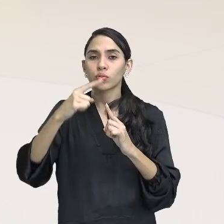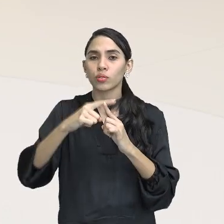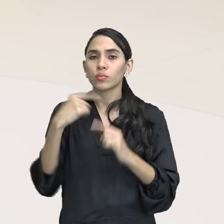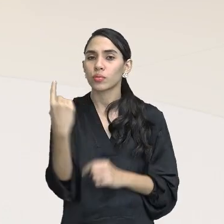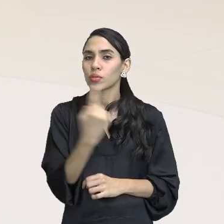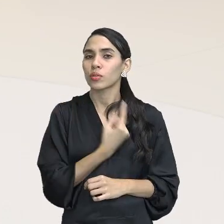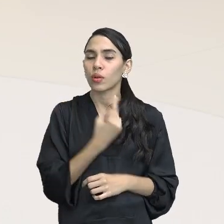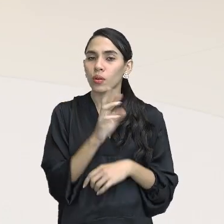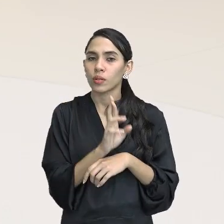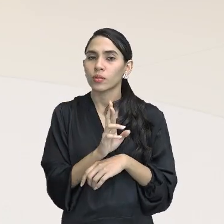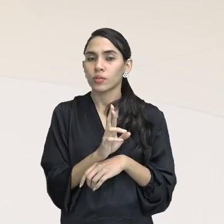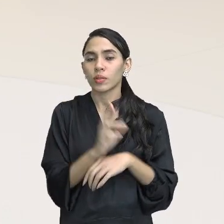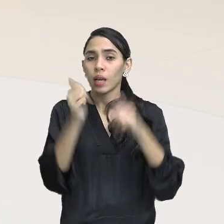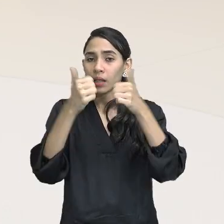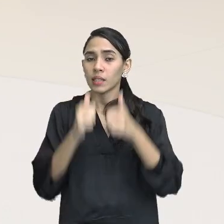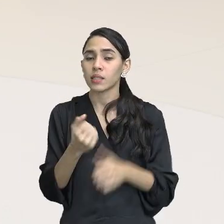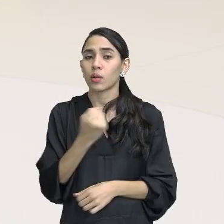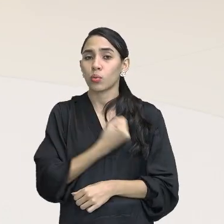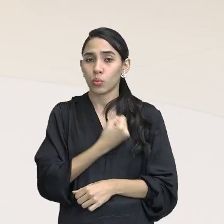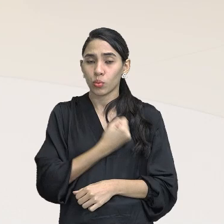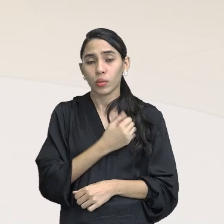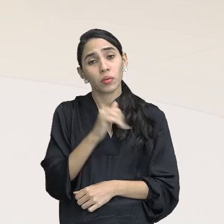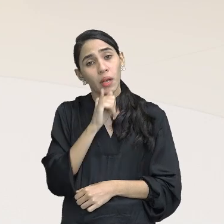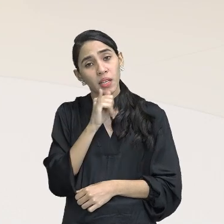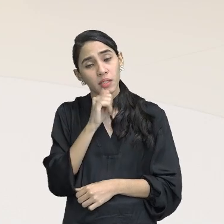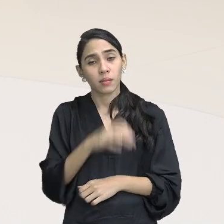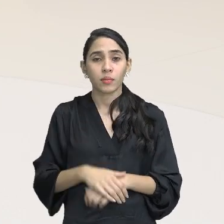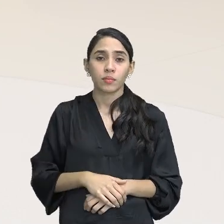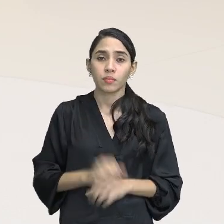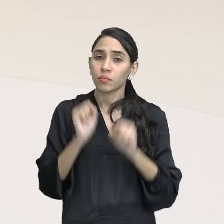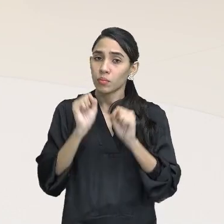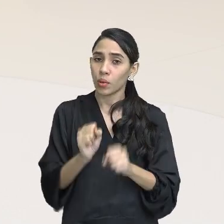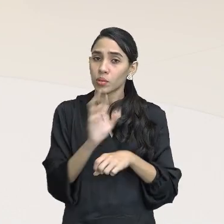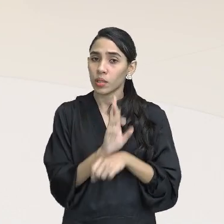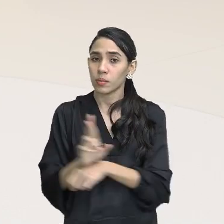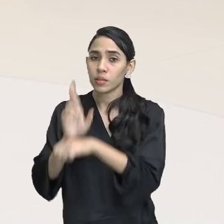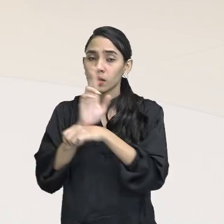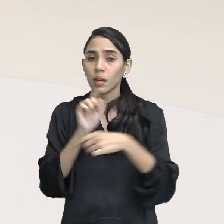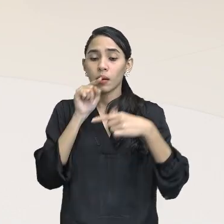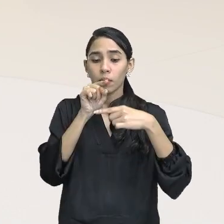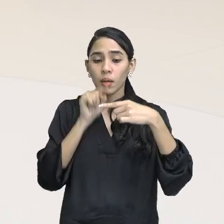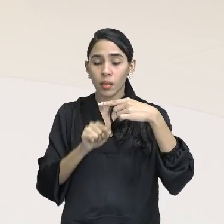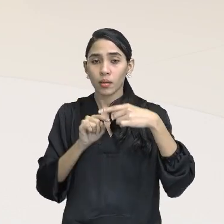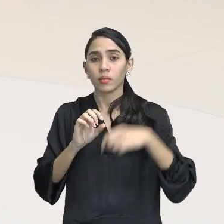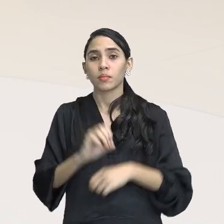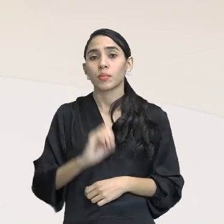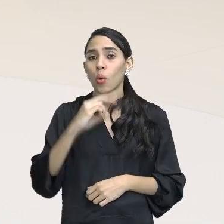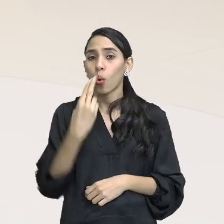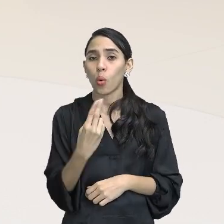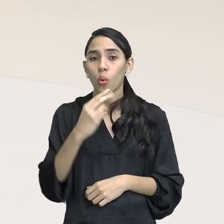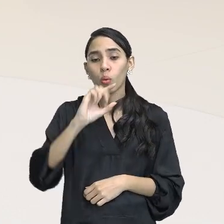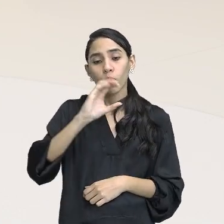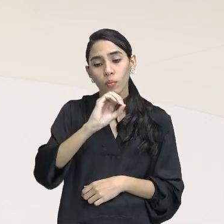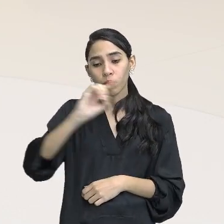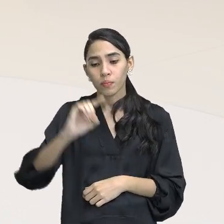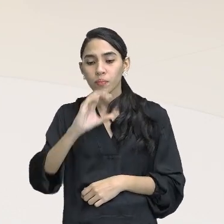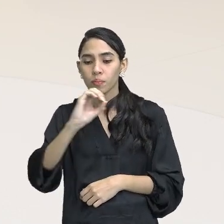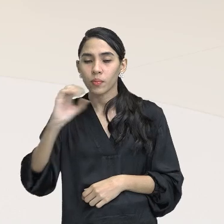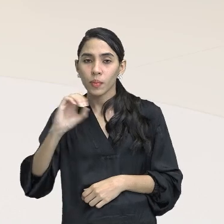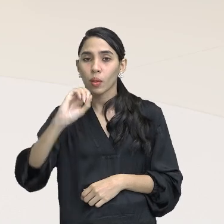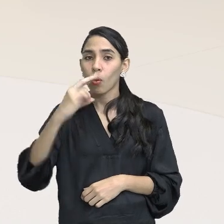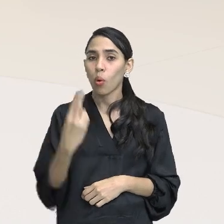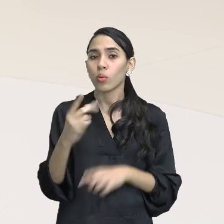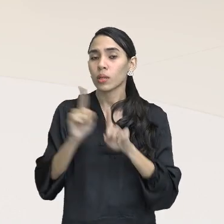gente representar o número. Nesse caso, a gente pode representar como fração, como número decimal ou usando